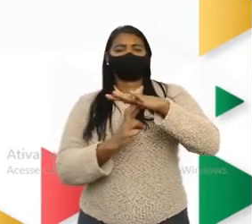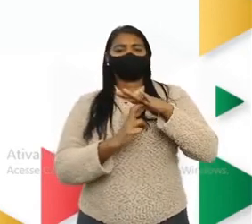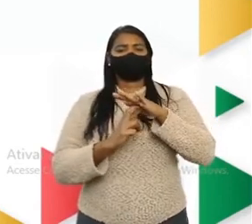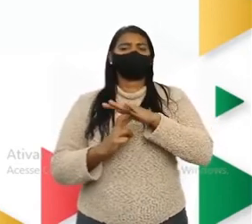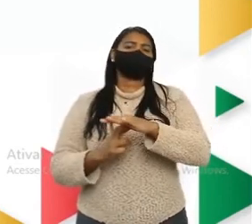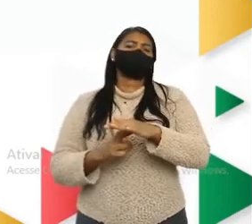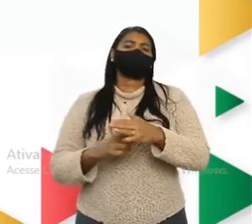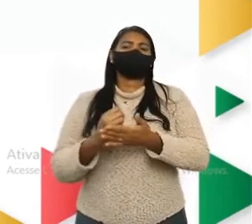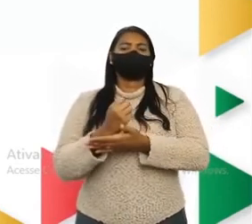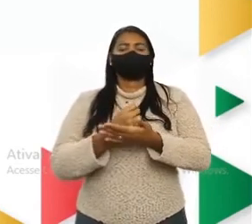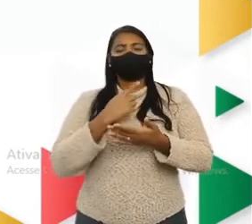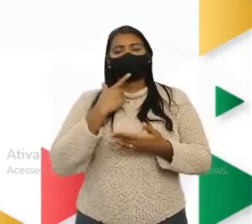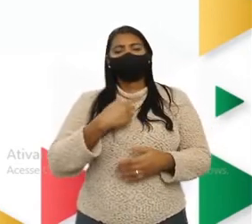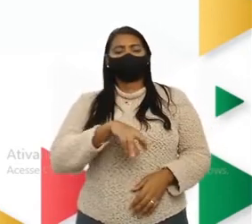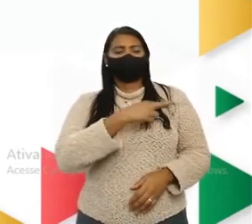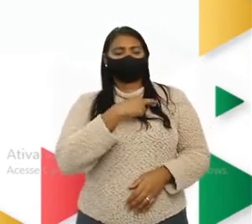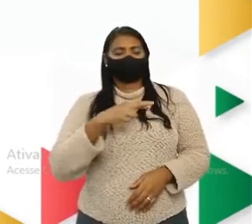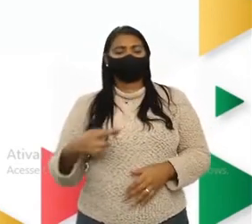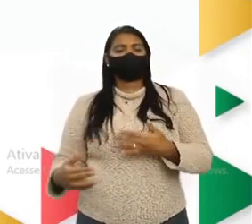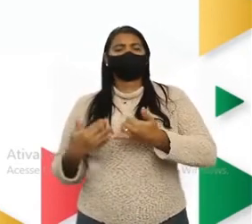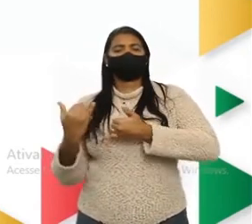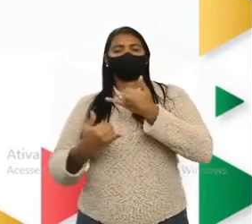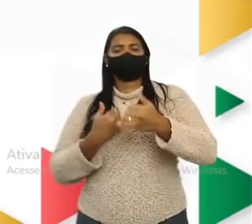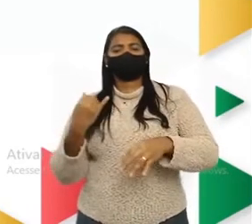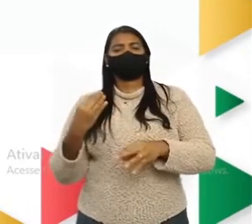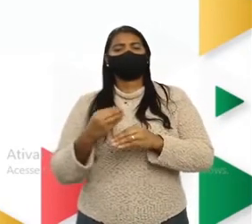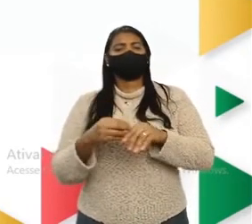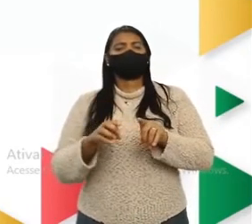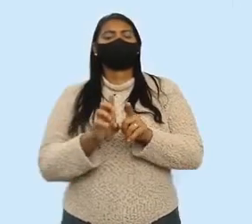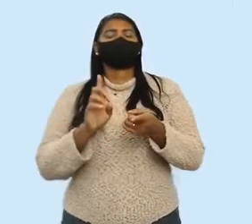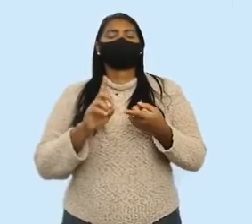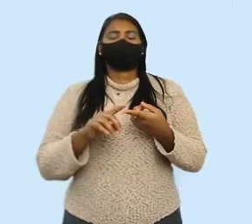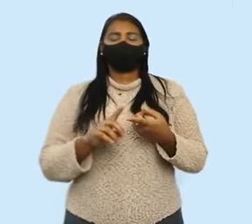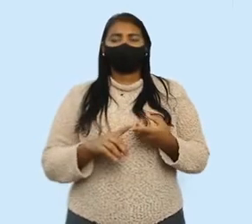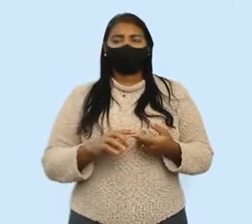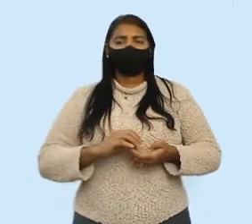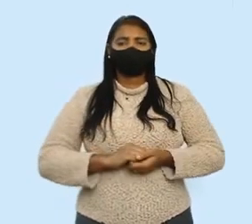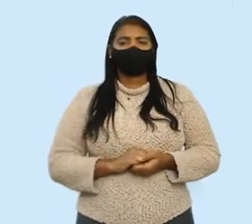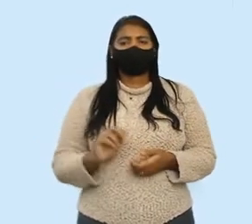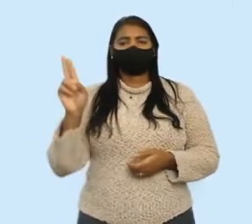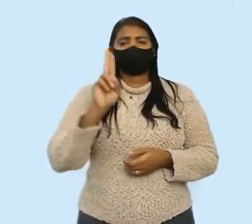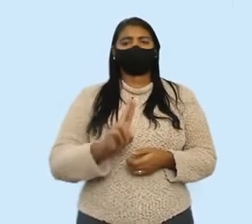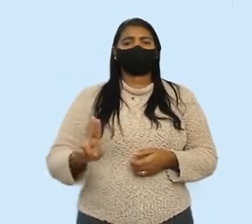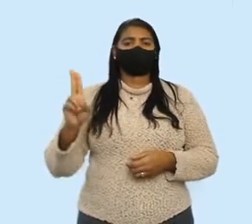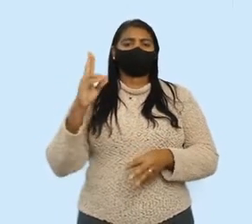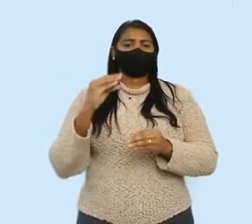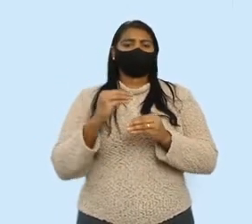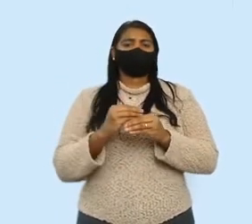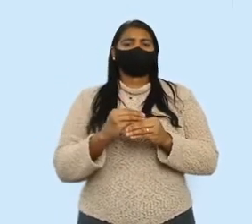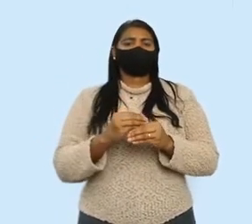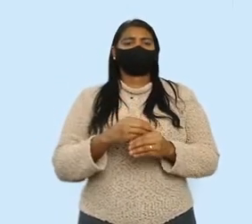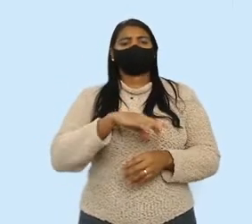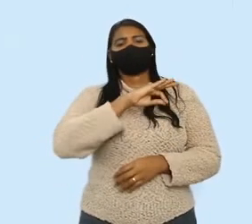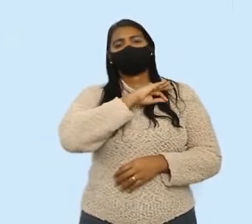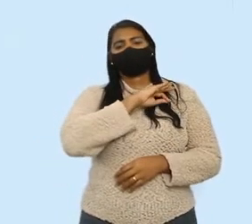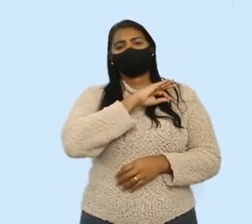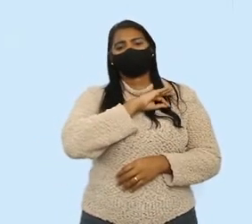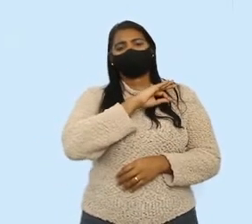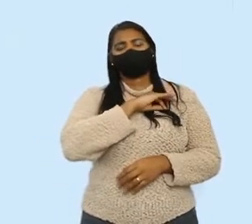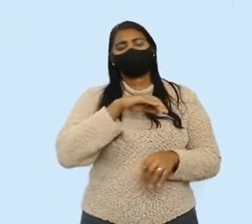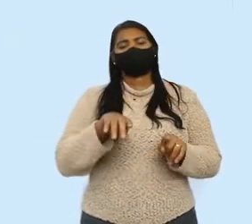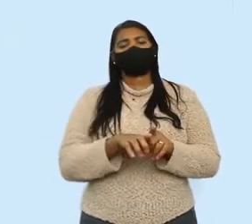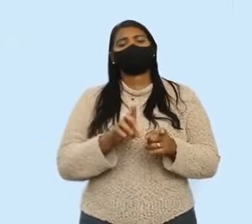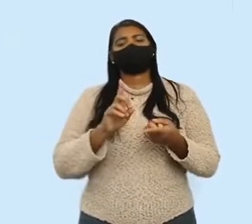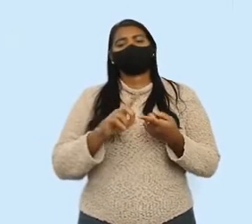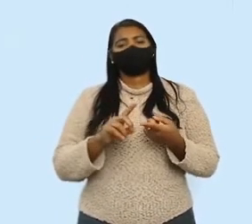médicas, religiosas e recreativas, certo? E quando isso não bastava, se usava a força, se usava as milícias,